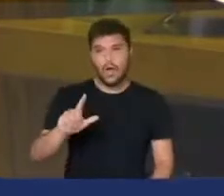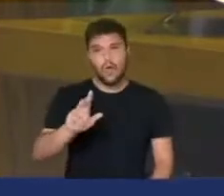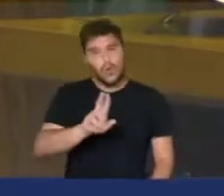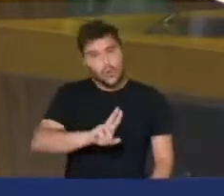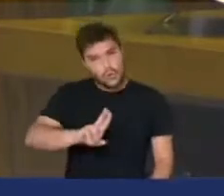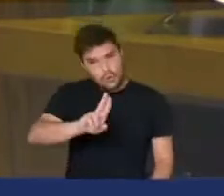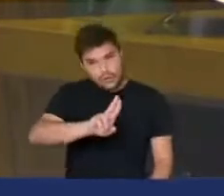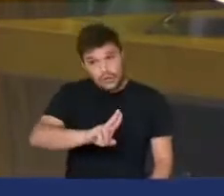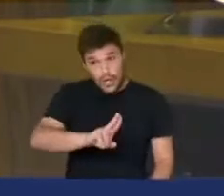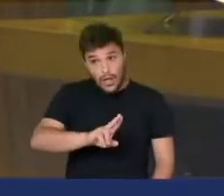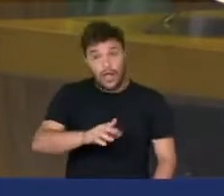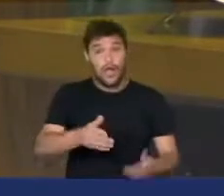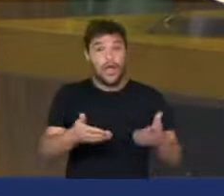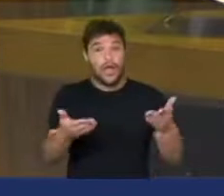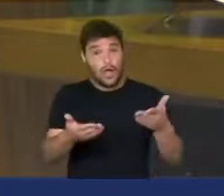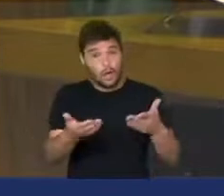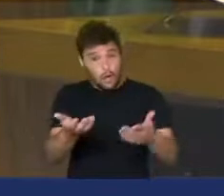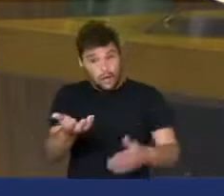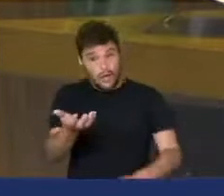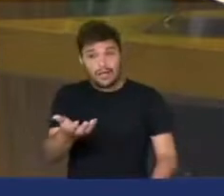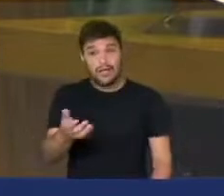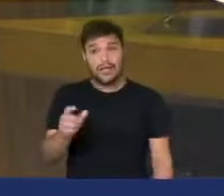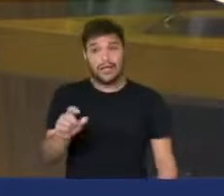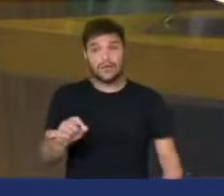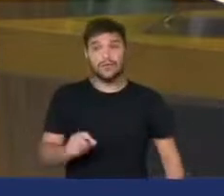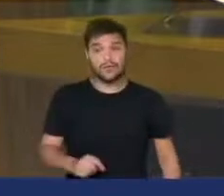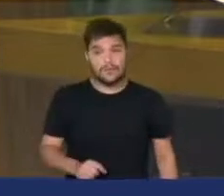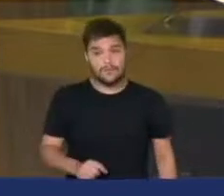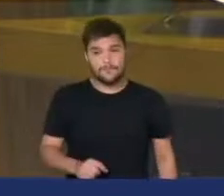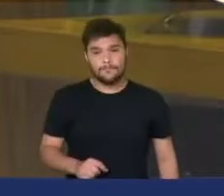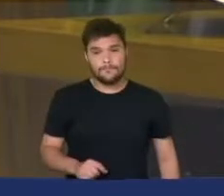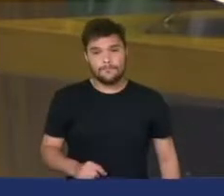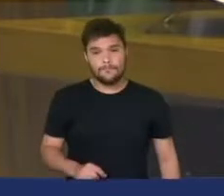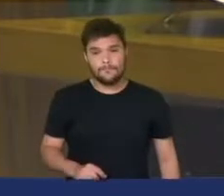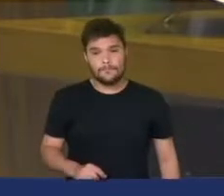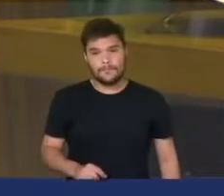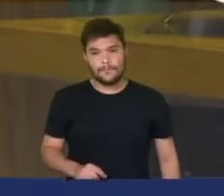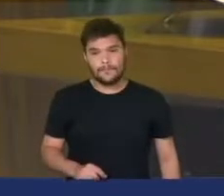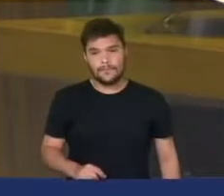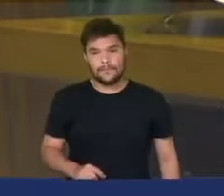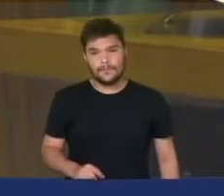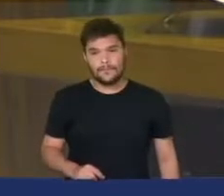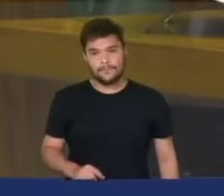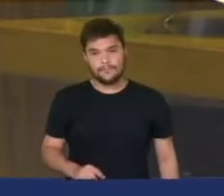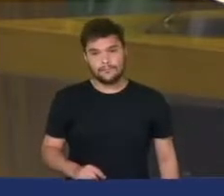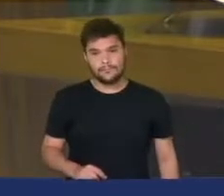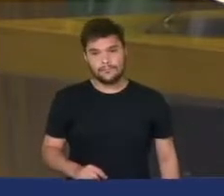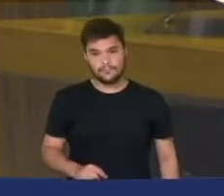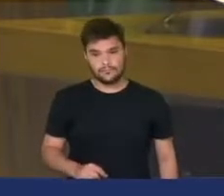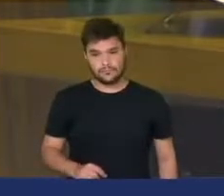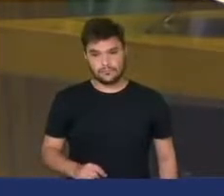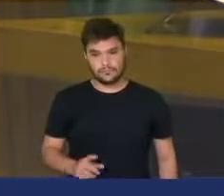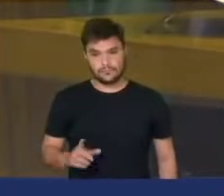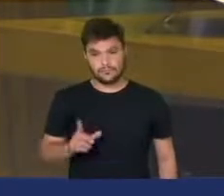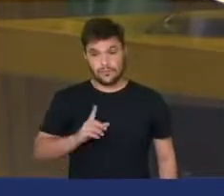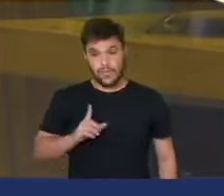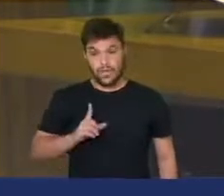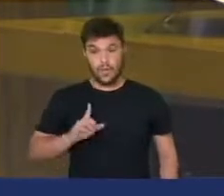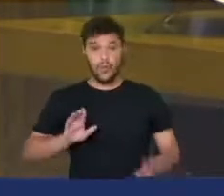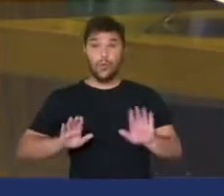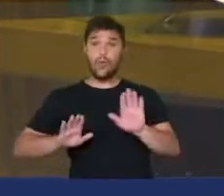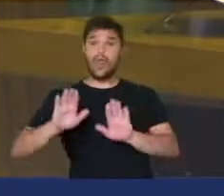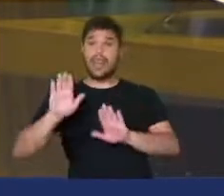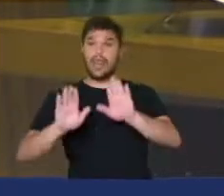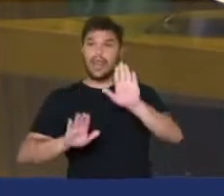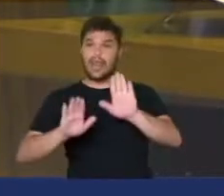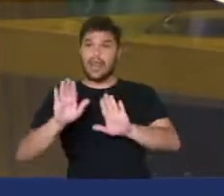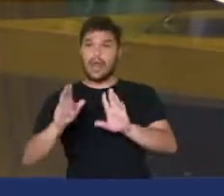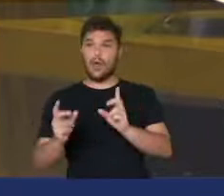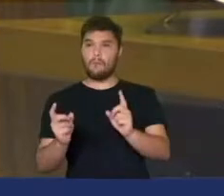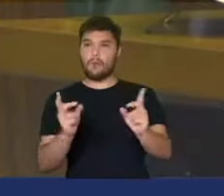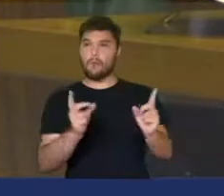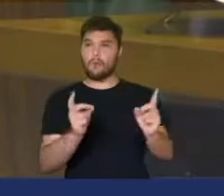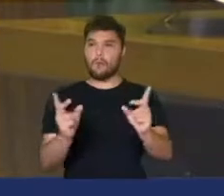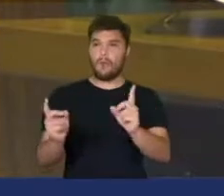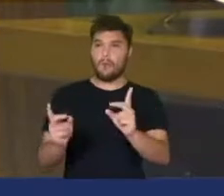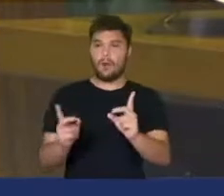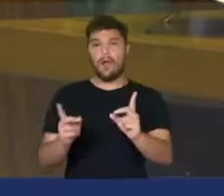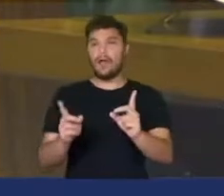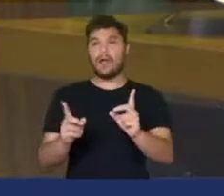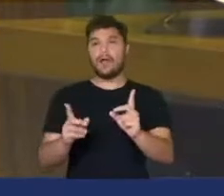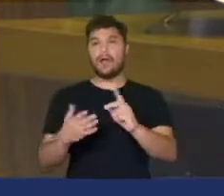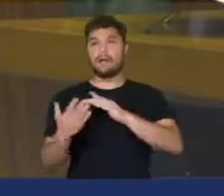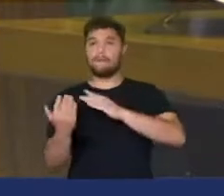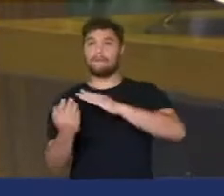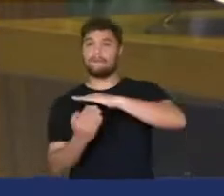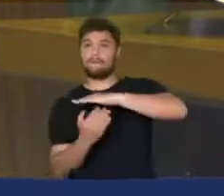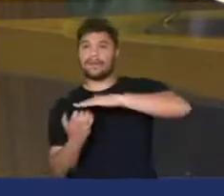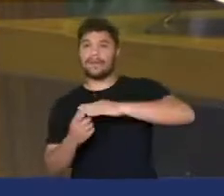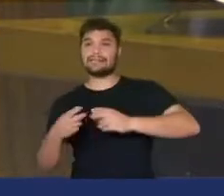se pretende, inclusive, que haja a opção do leilão sem a participação da Petrobras